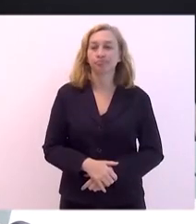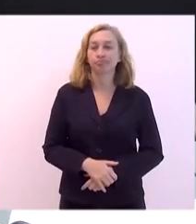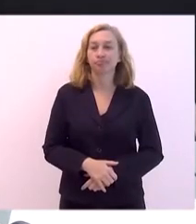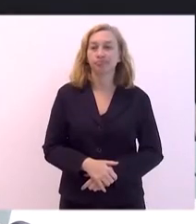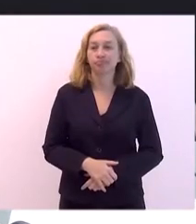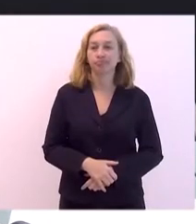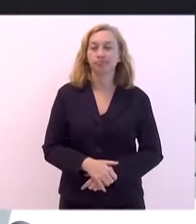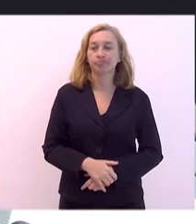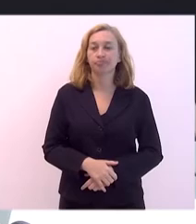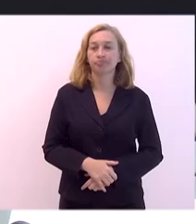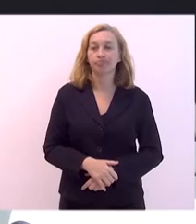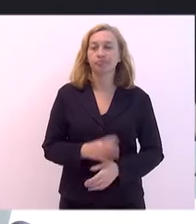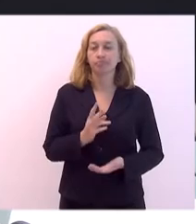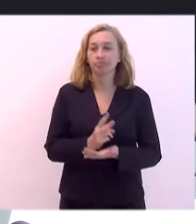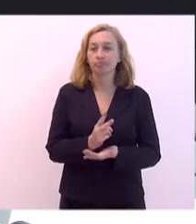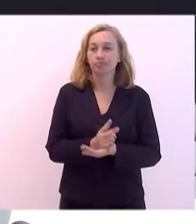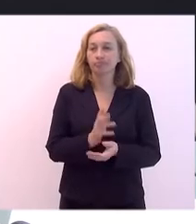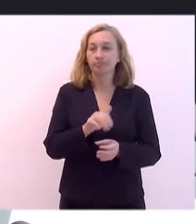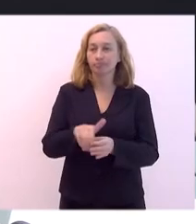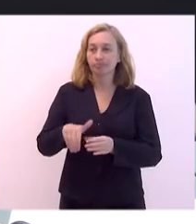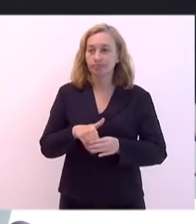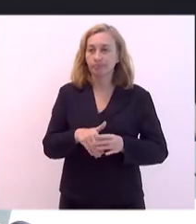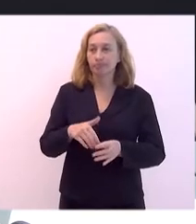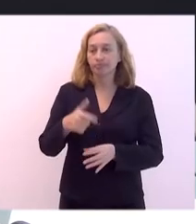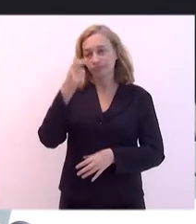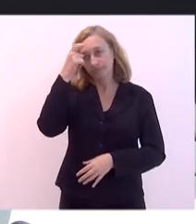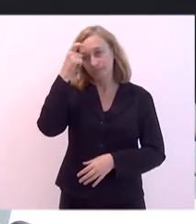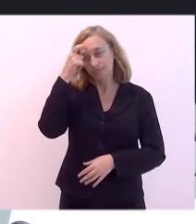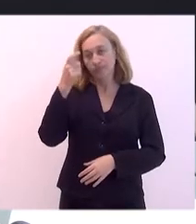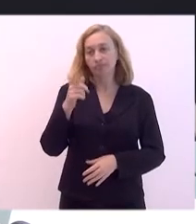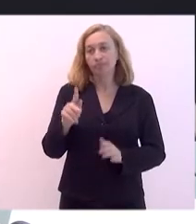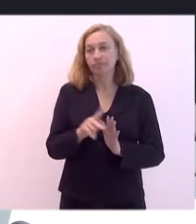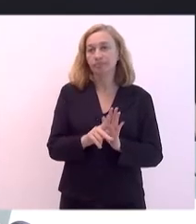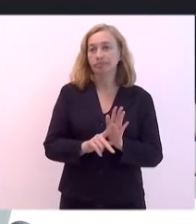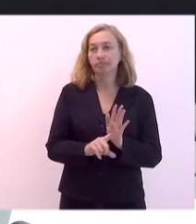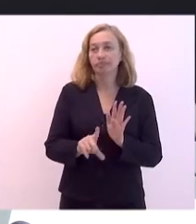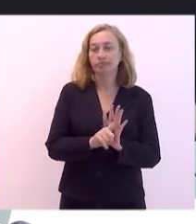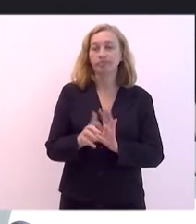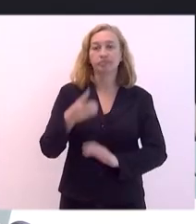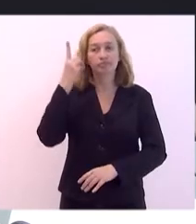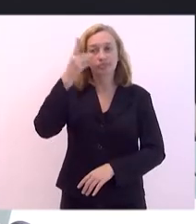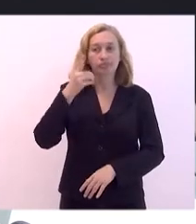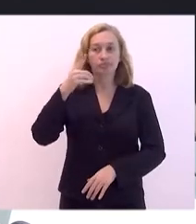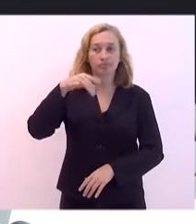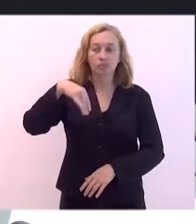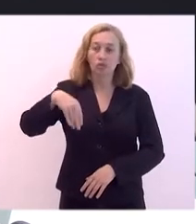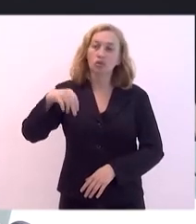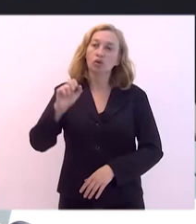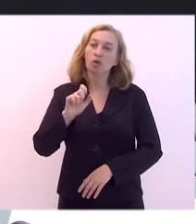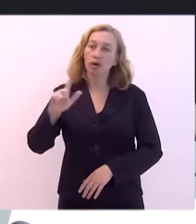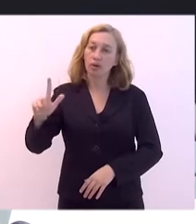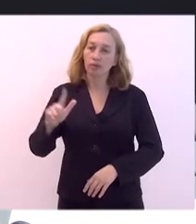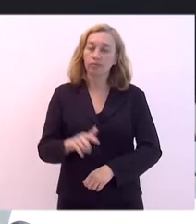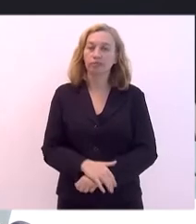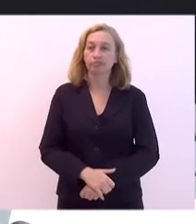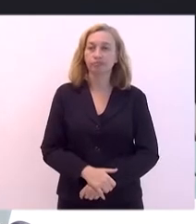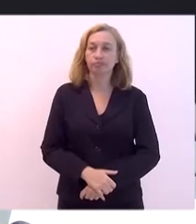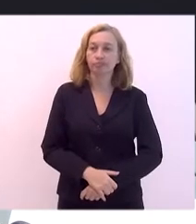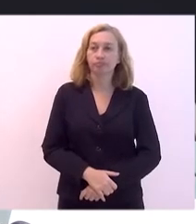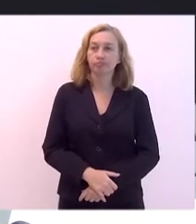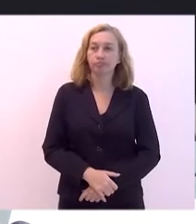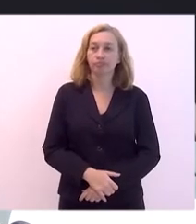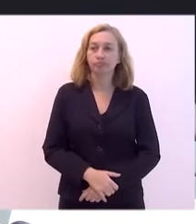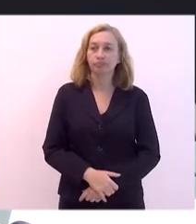tendo votado, é uma questão de coerência, o projeto do deputado Noel de Carvalho, né,